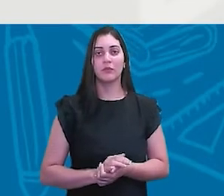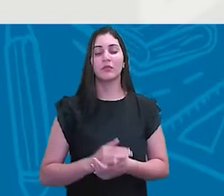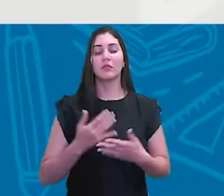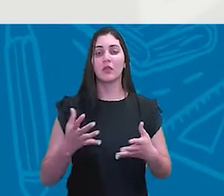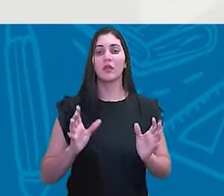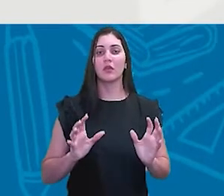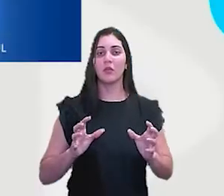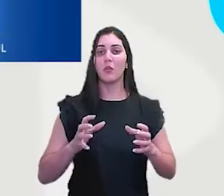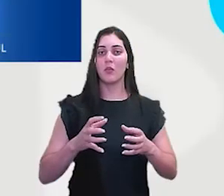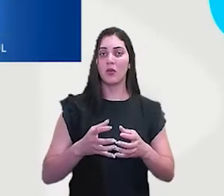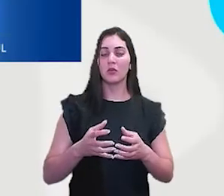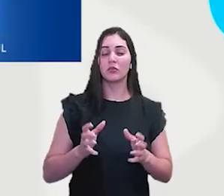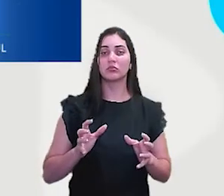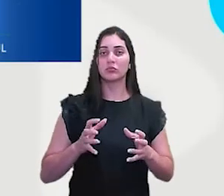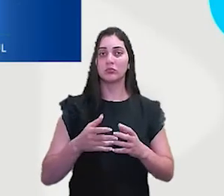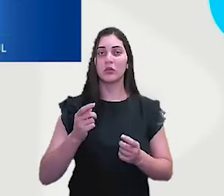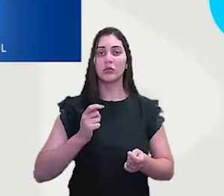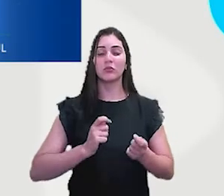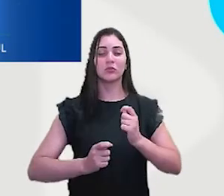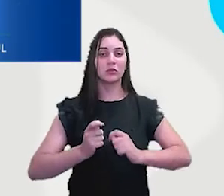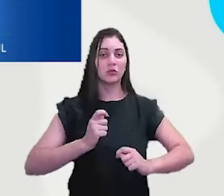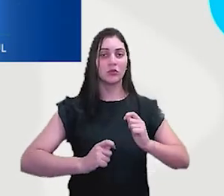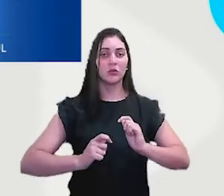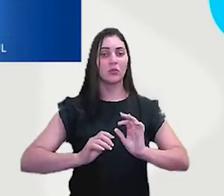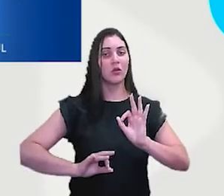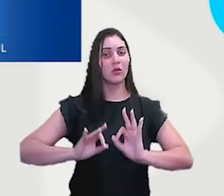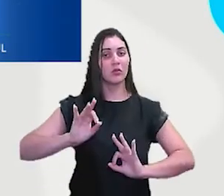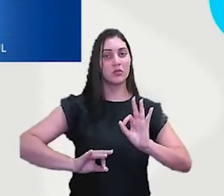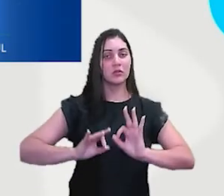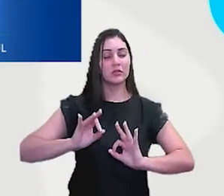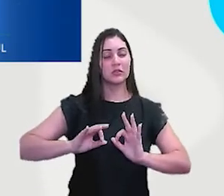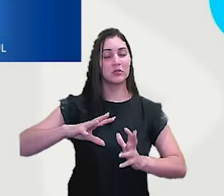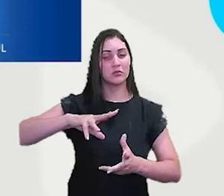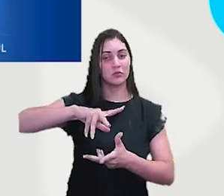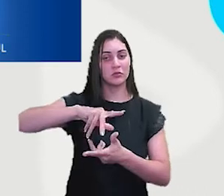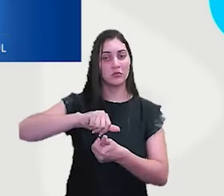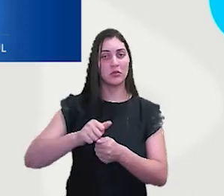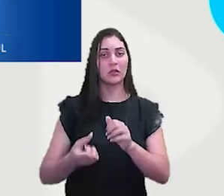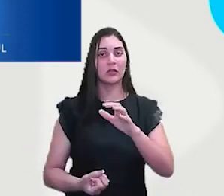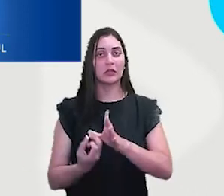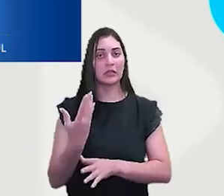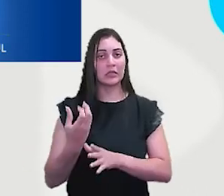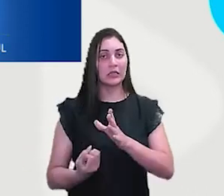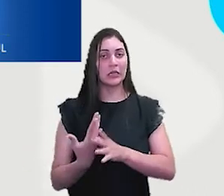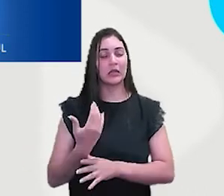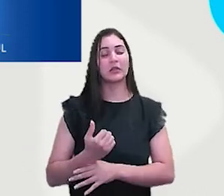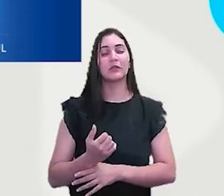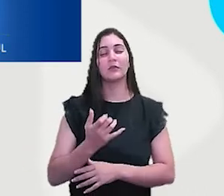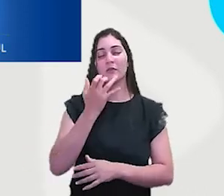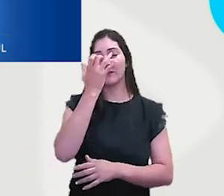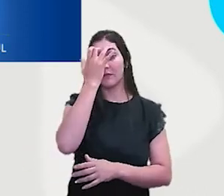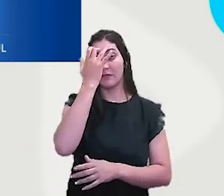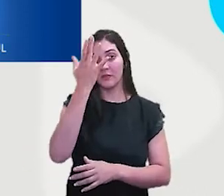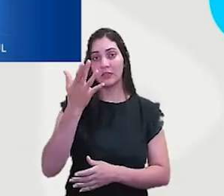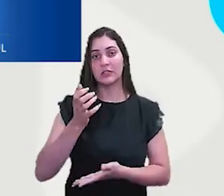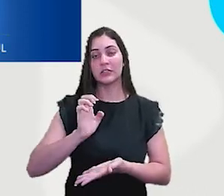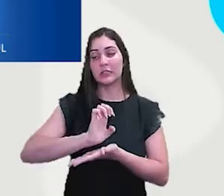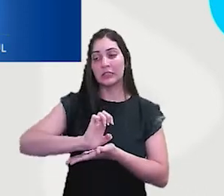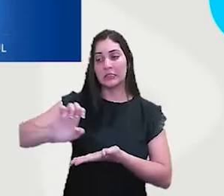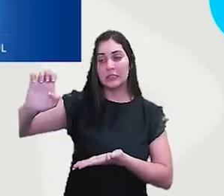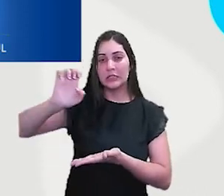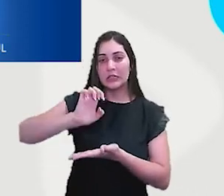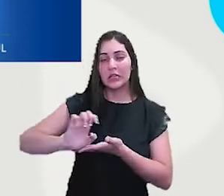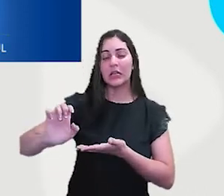desses blocos, né? Que os blocos econômicos, eles são organizações internacionais criadas para facilitar e expandir as trocas